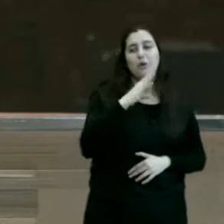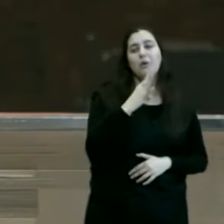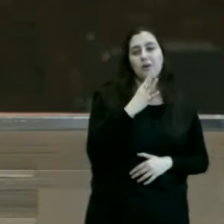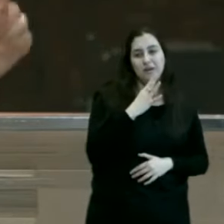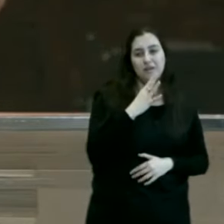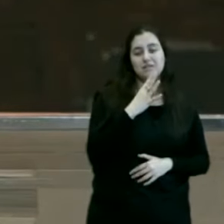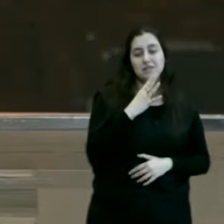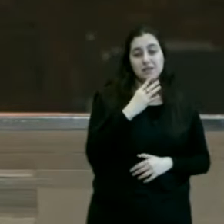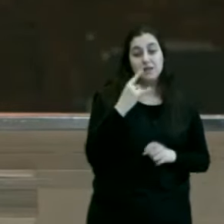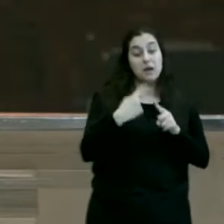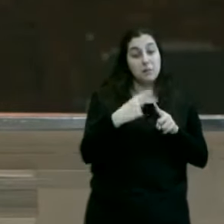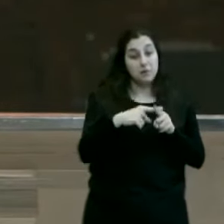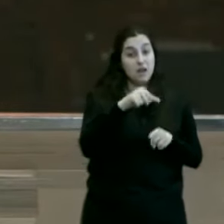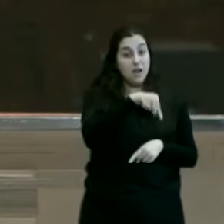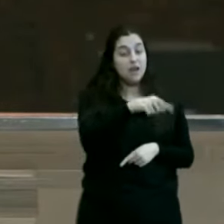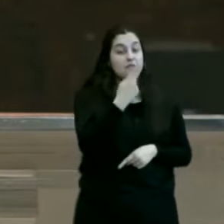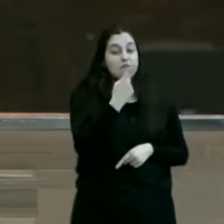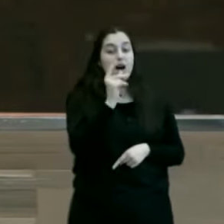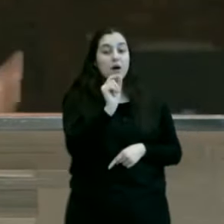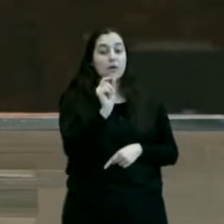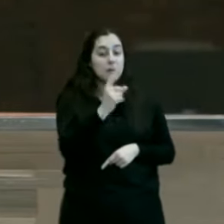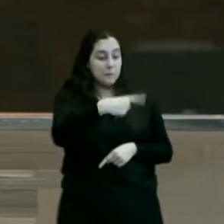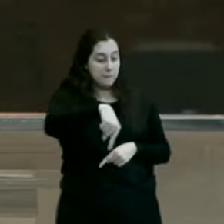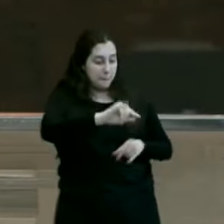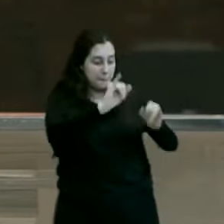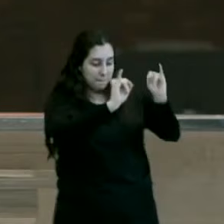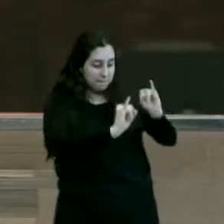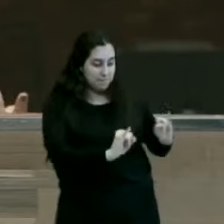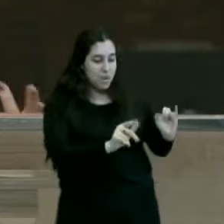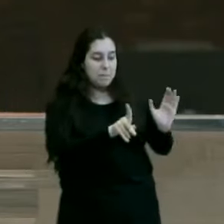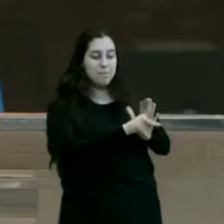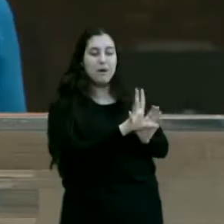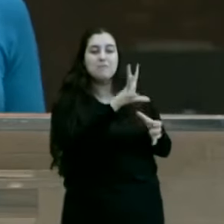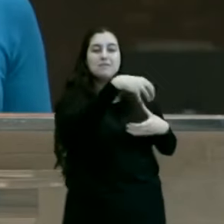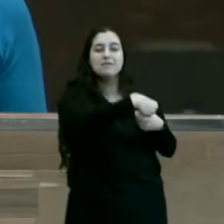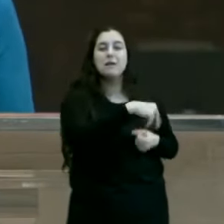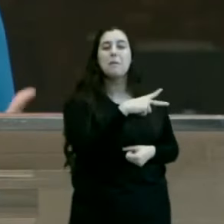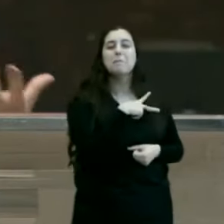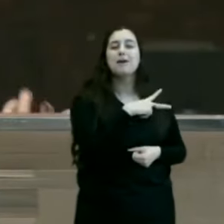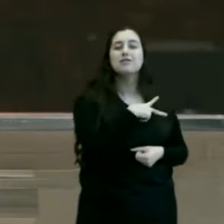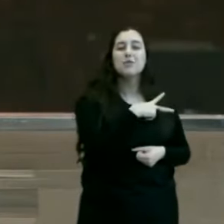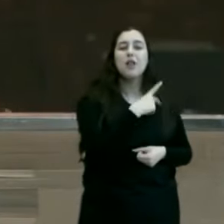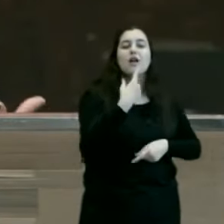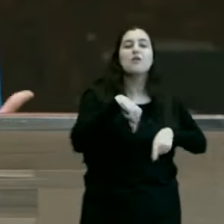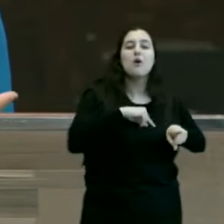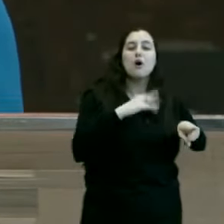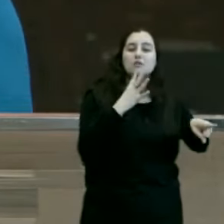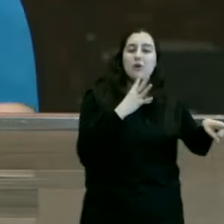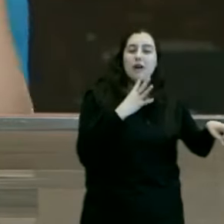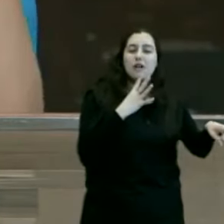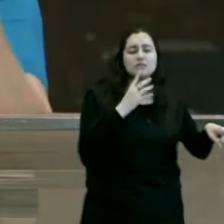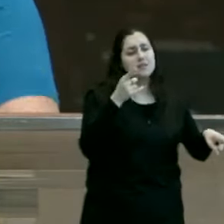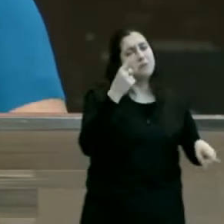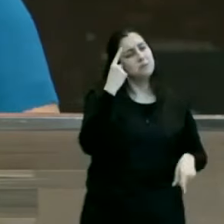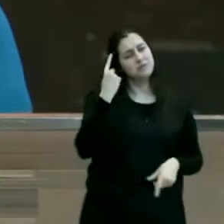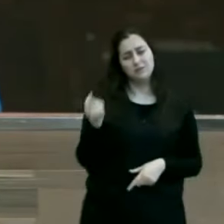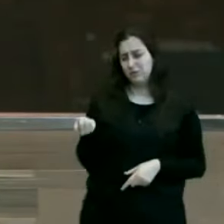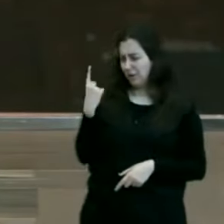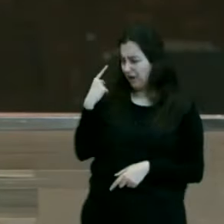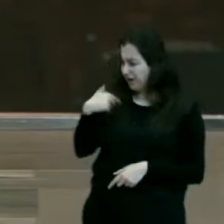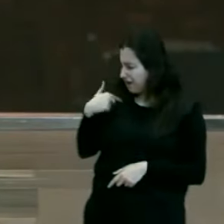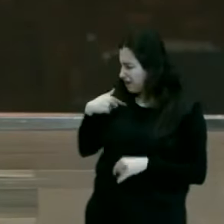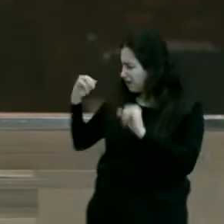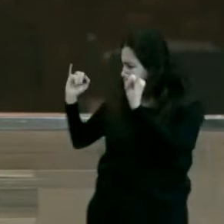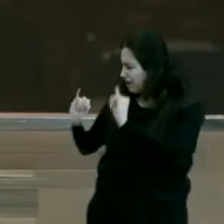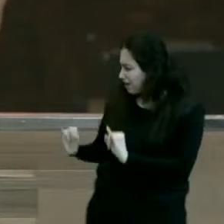está dizendo dos ídolos familiares, os nossos ídolos particulares. Que isso, ministra? Quem diz que a gente